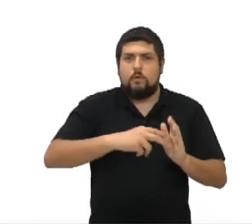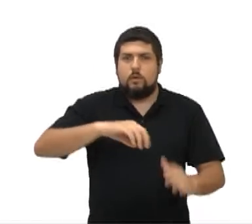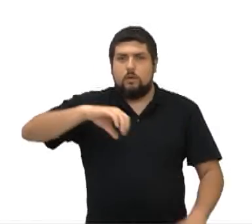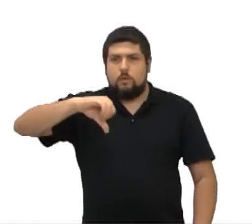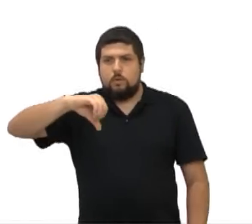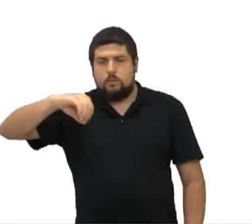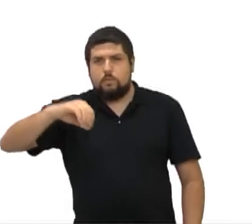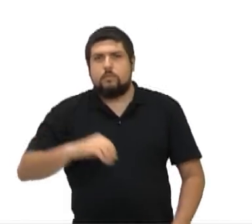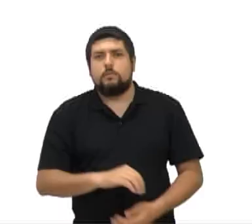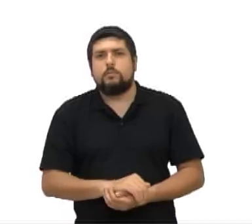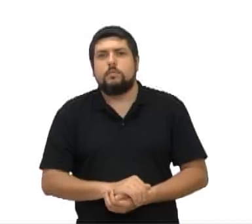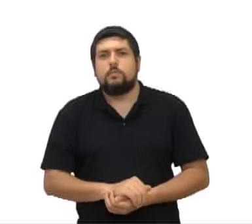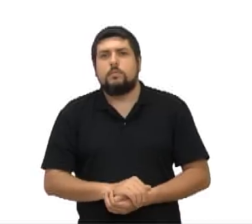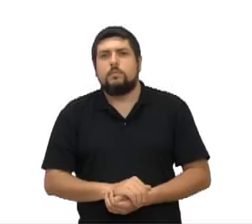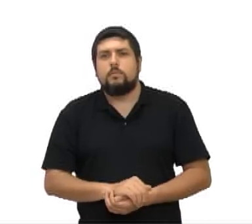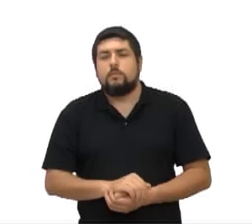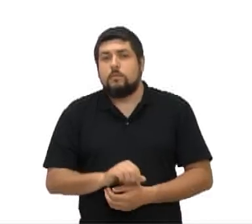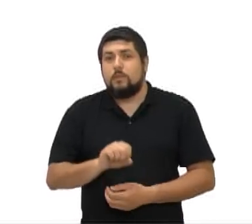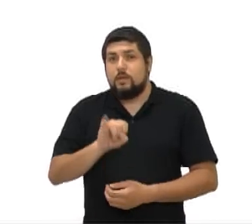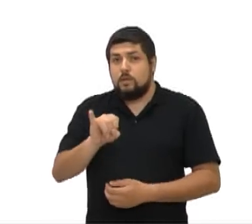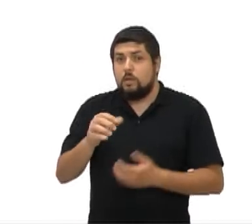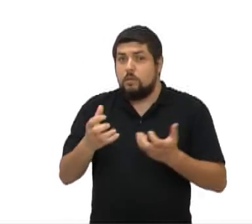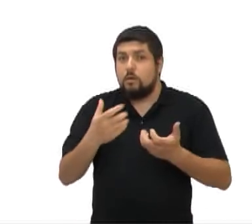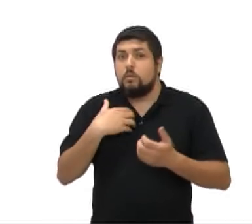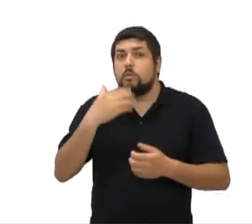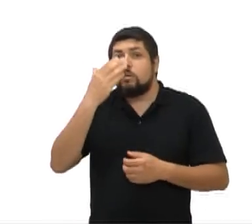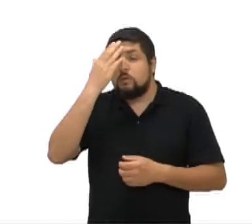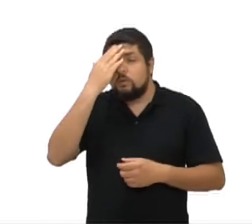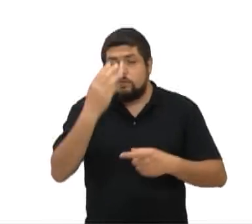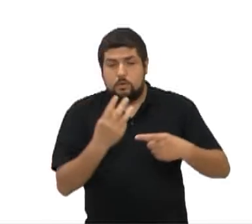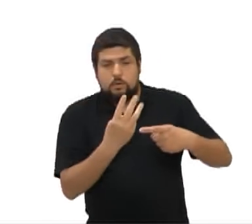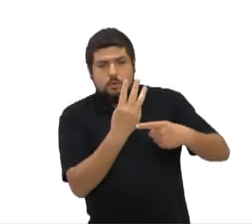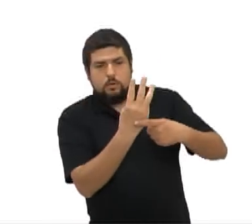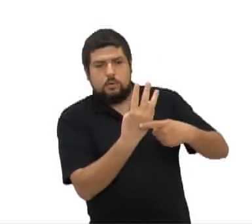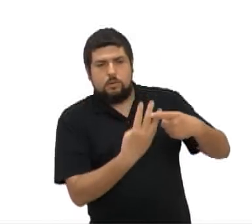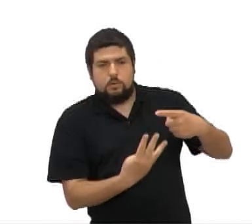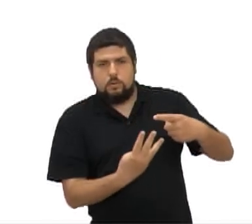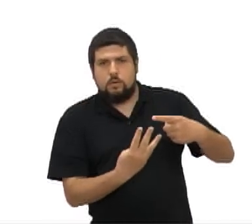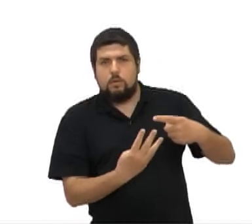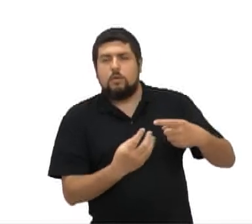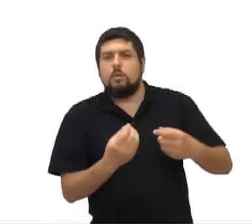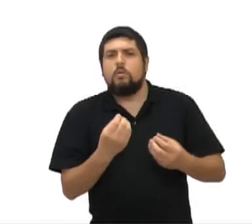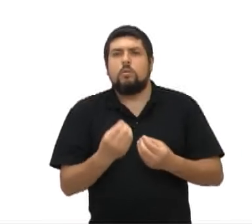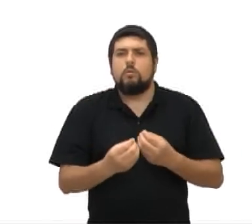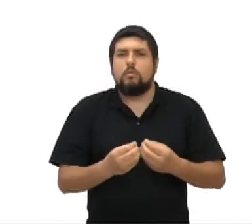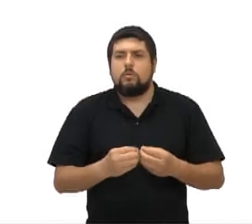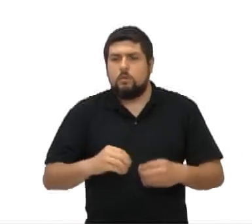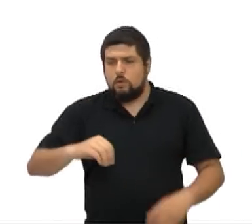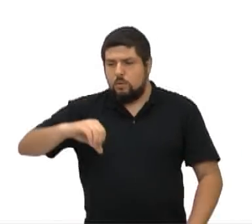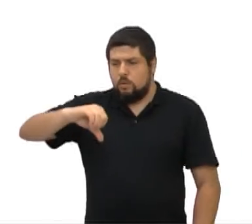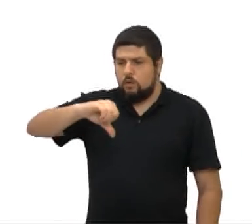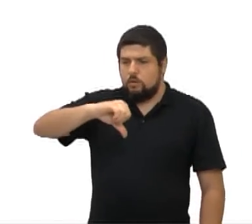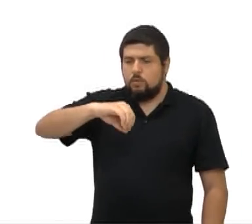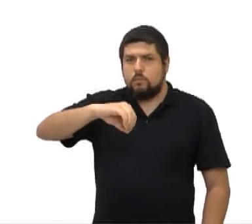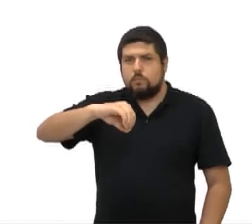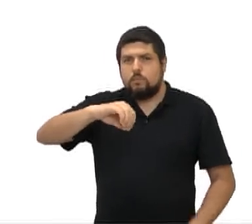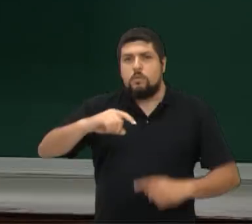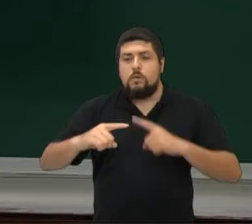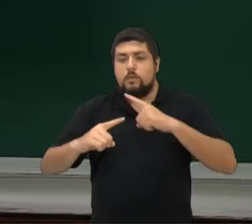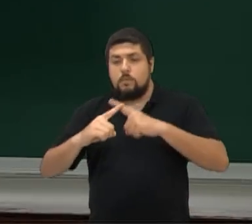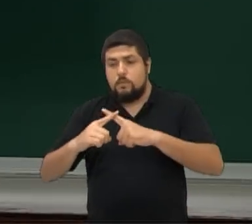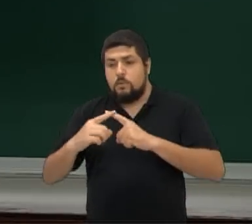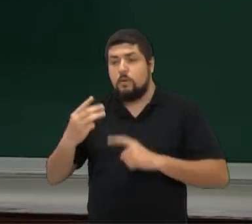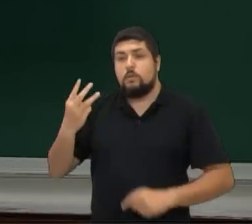equivale a 90 e eu quero descobrir 3/4, eu vou pegar esse 90 graus e vou multiplicar por